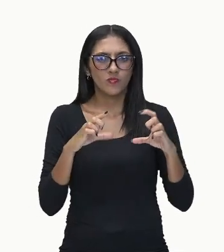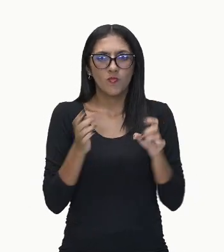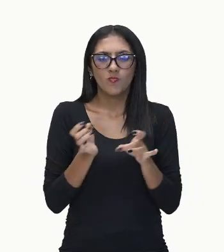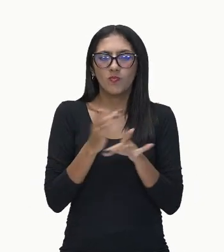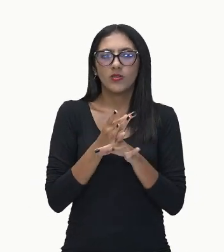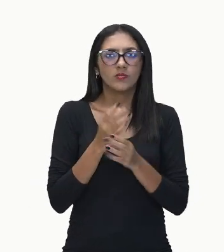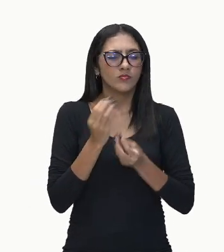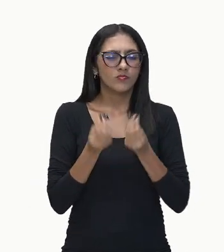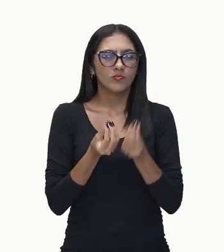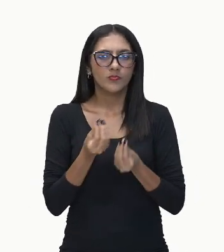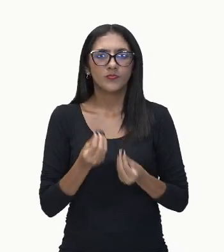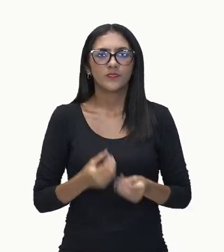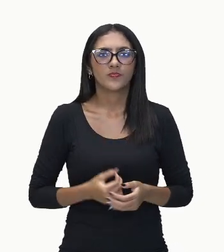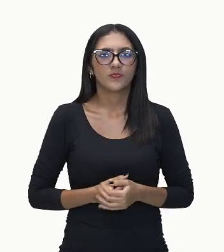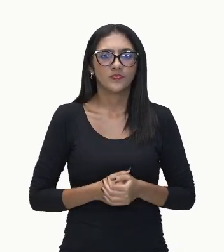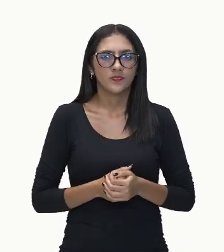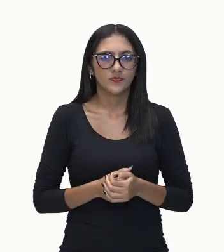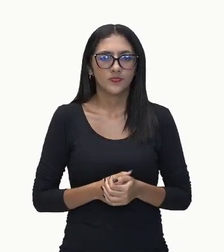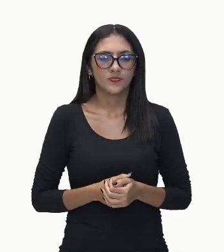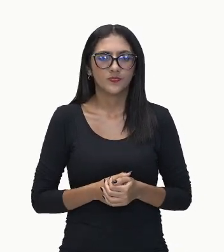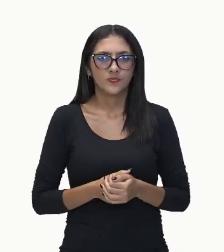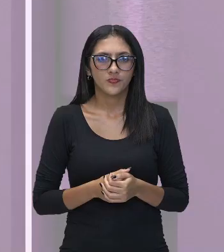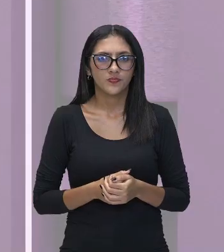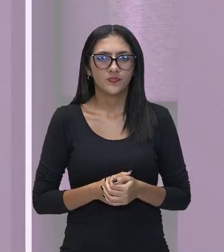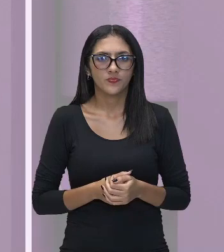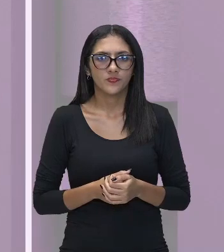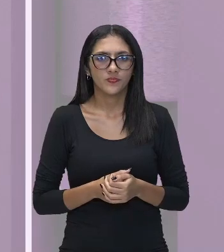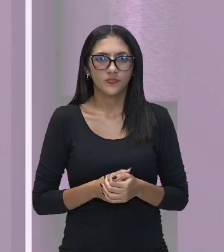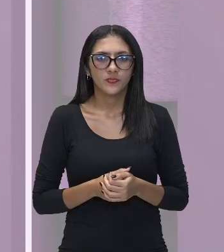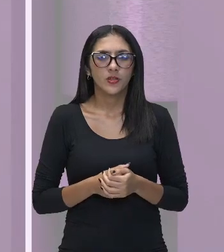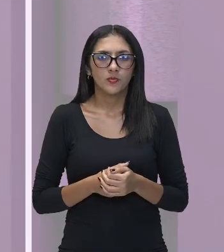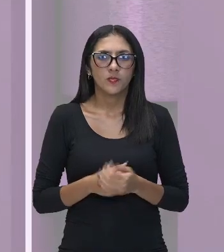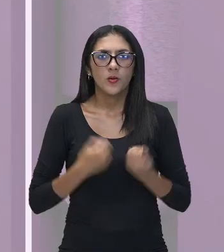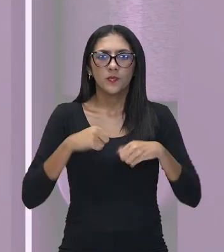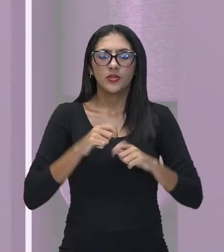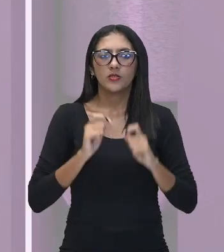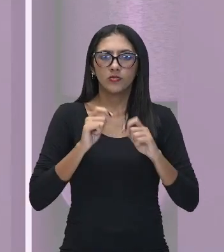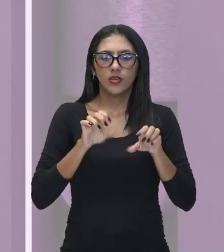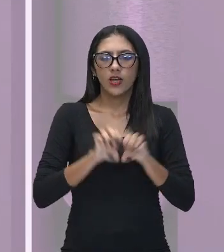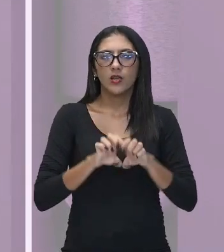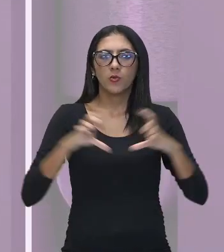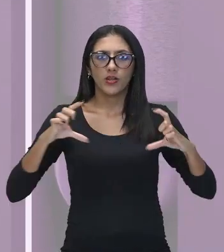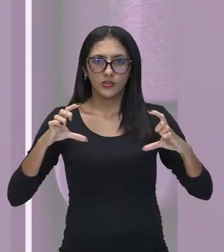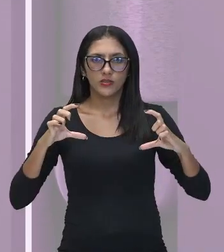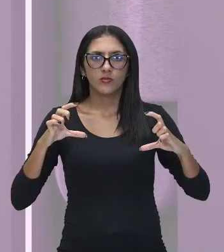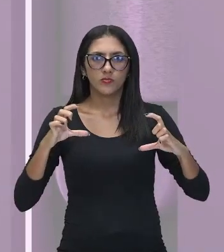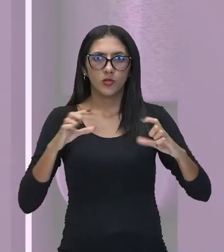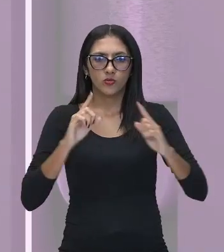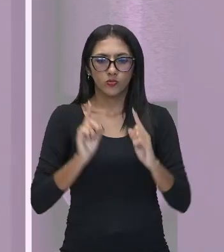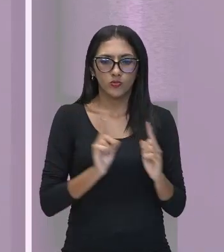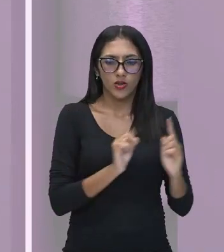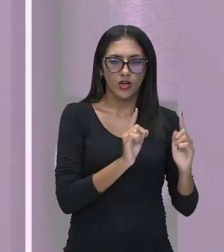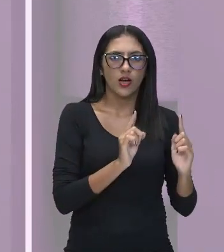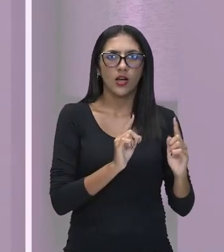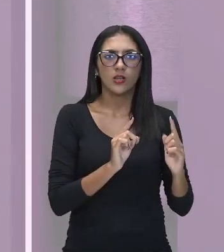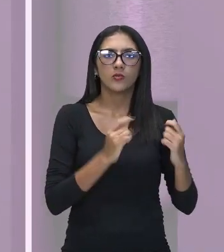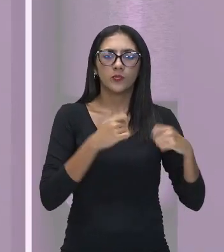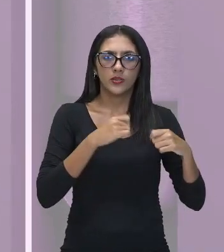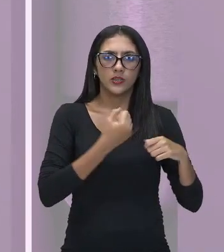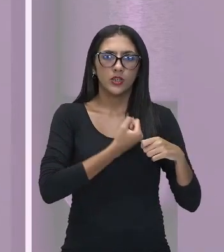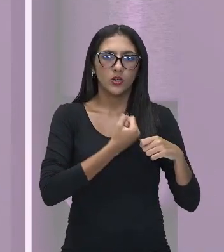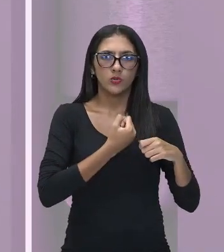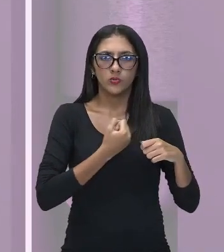seguinte ó presta vai te falar que um lado deve ser igual ao outro satisfazer é isso tá bom tem equações tem que serem